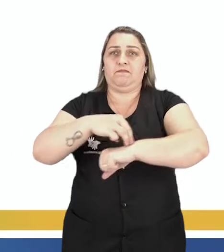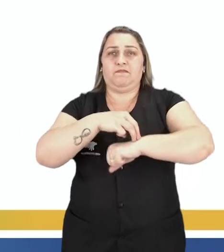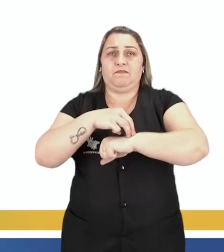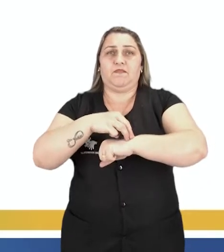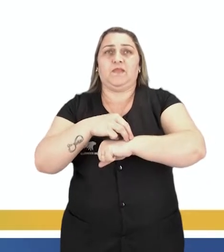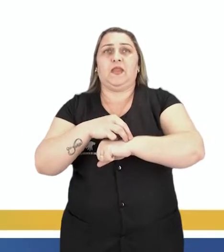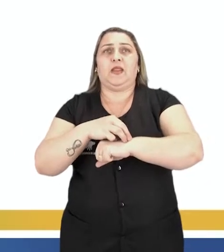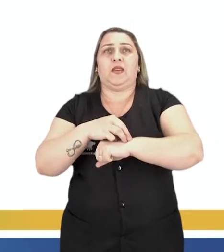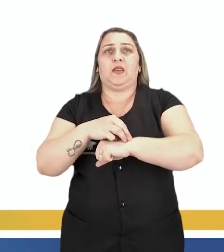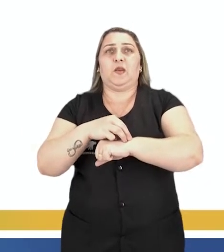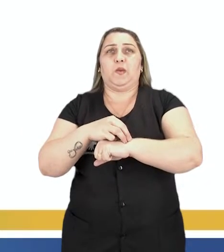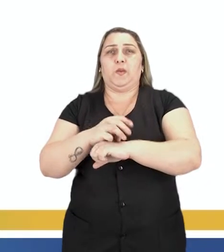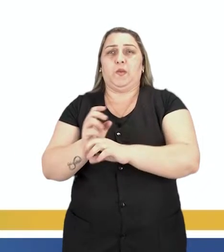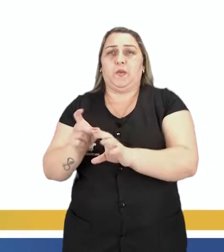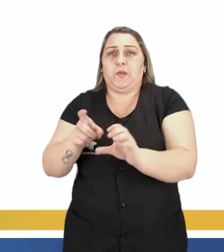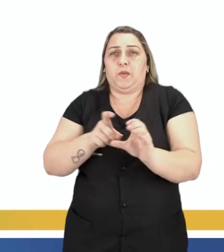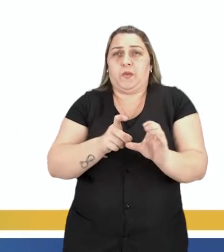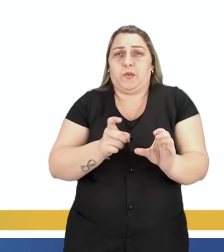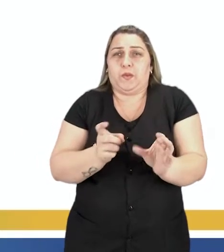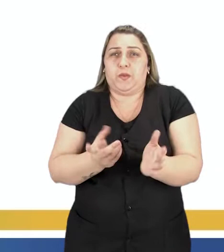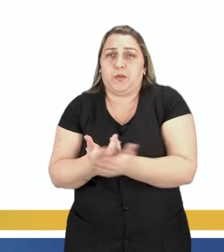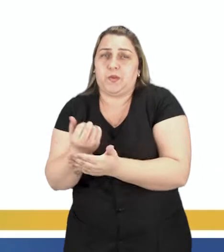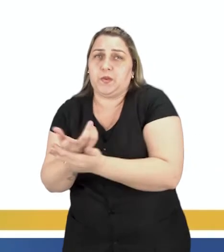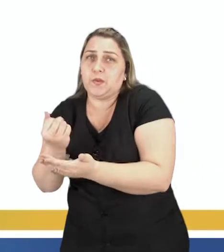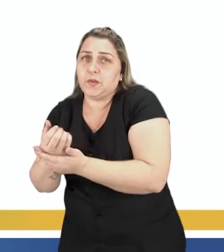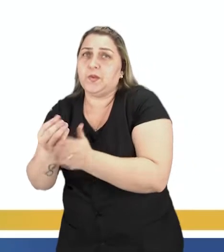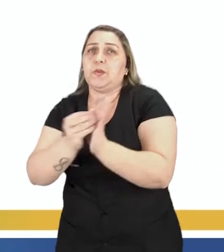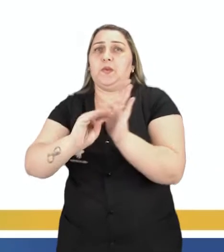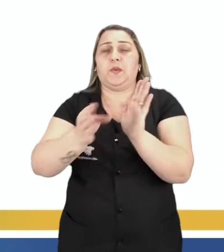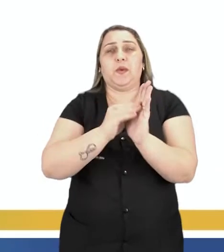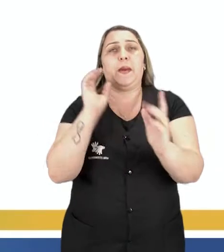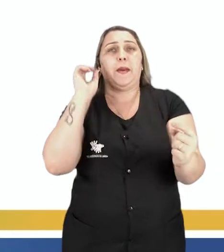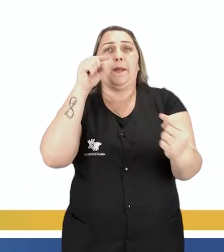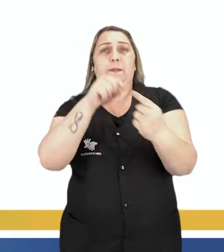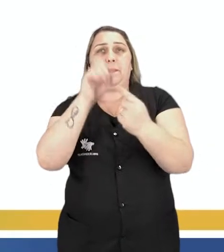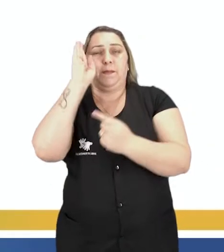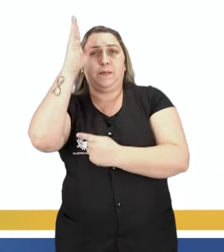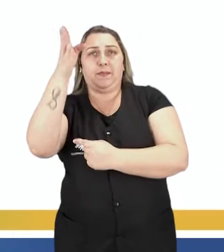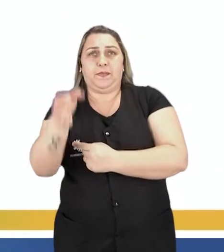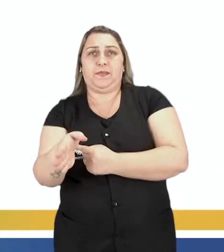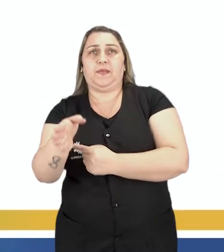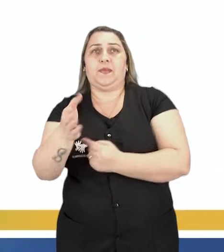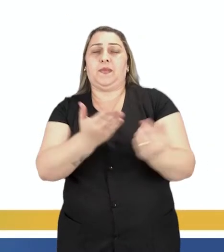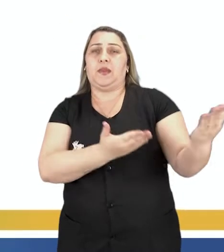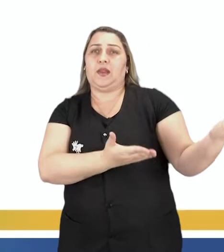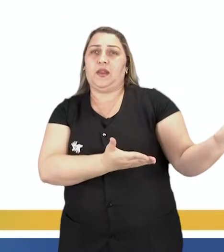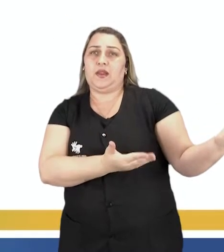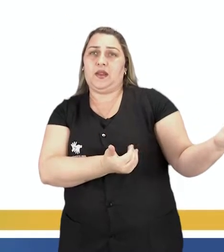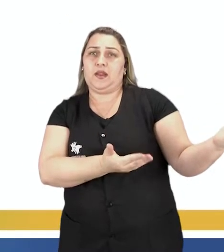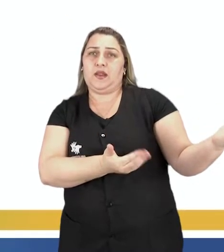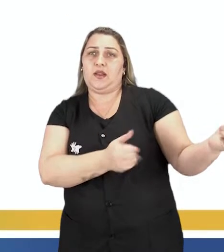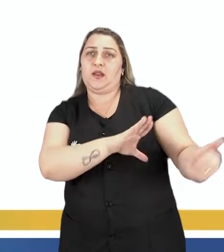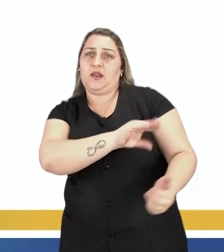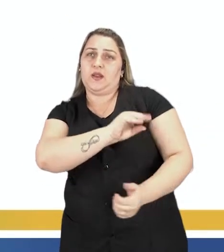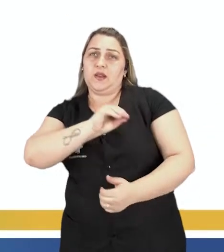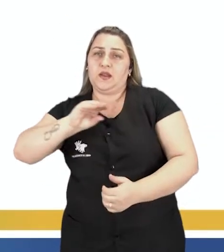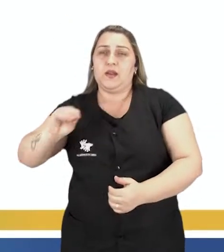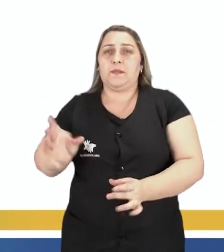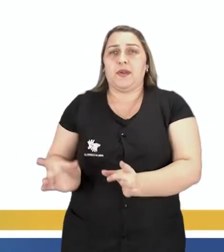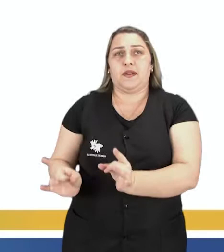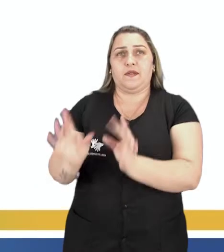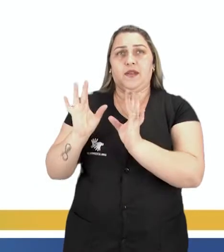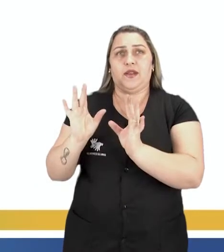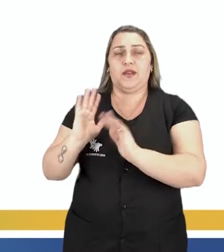O consumismo desenfreado gerado pela mídia em geral foca principalmente em adolescentes como alvos principais para as